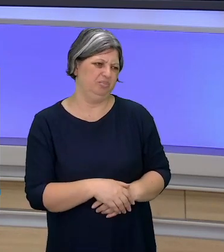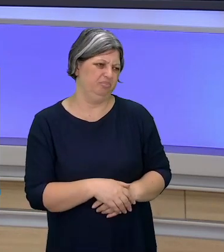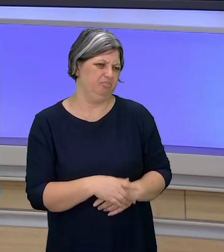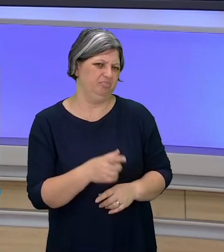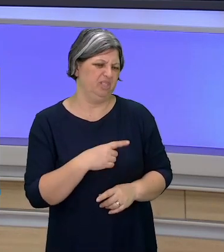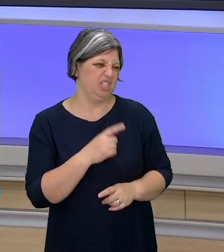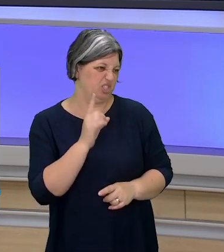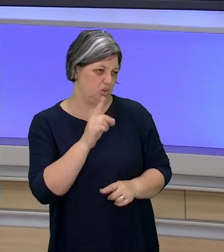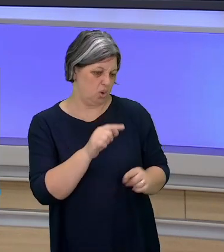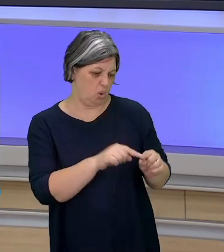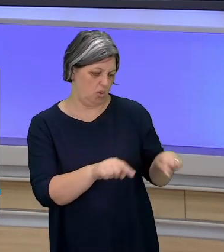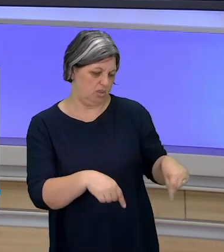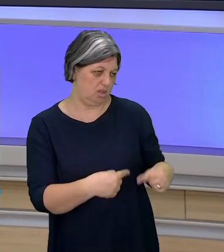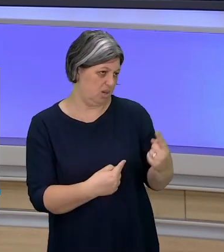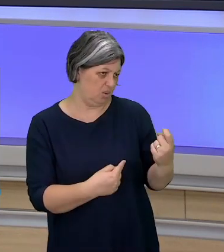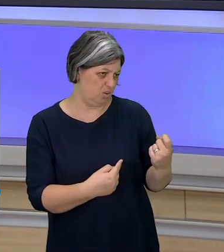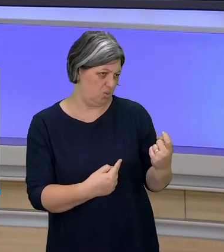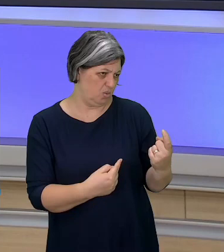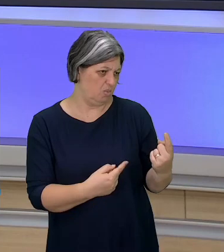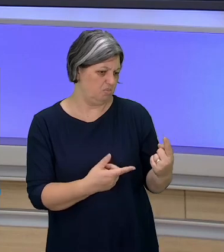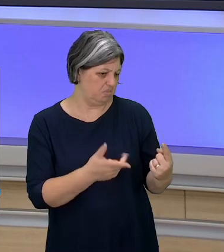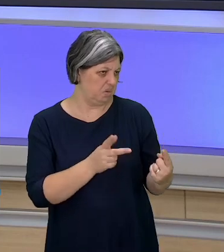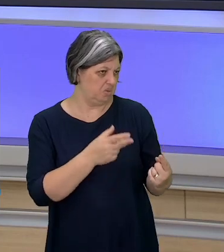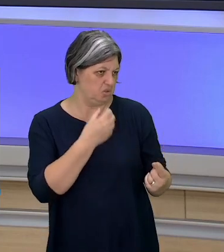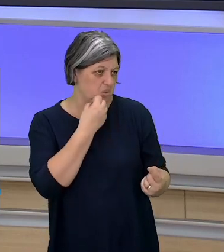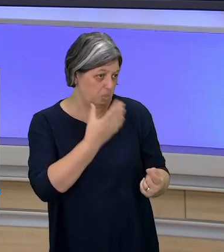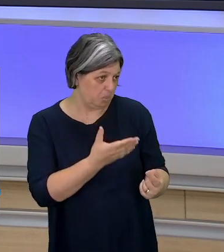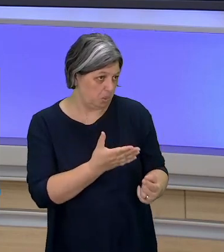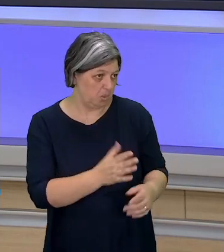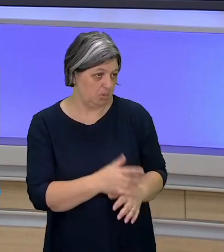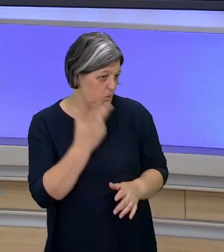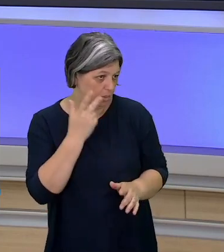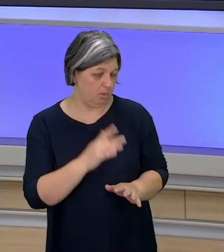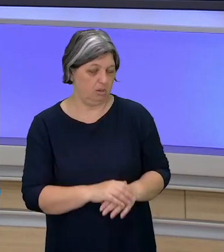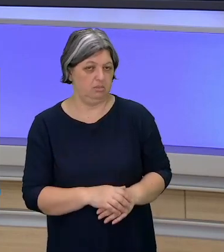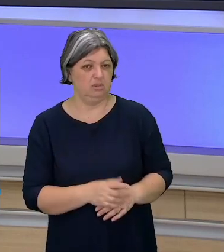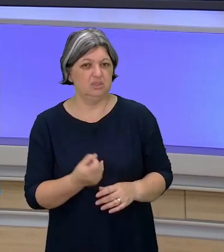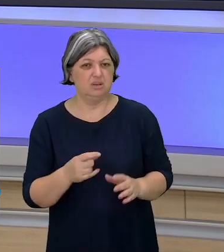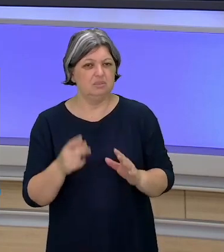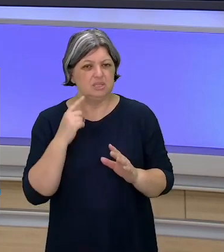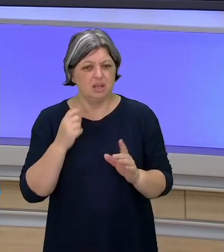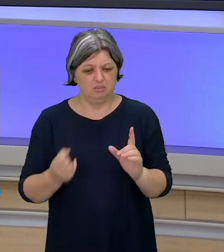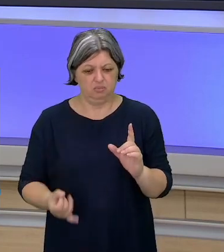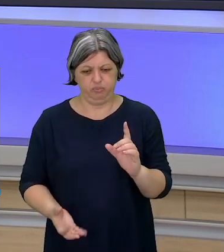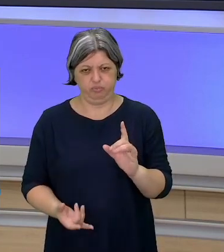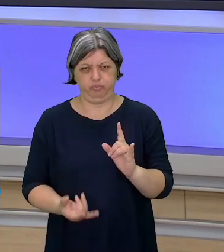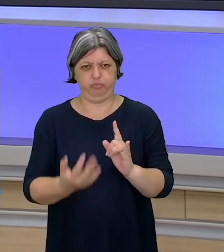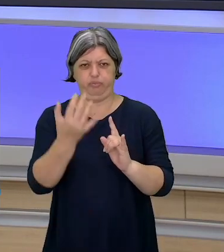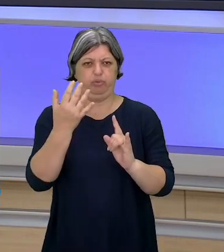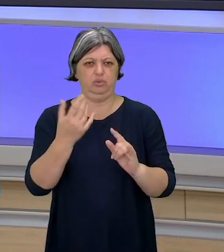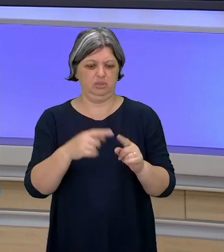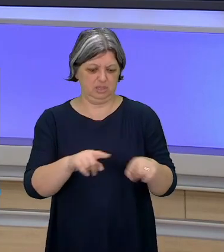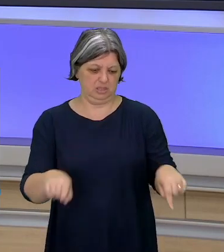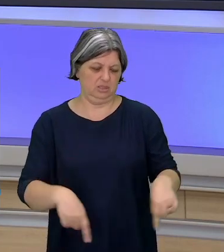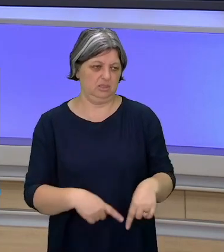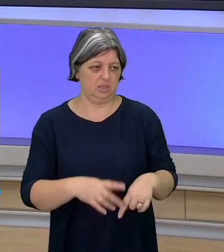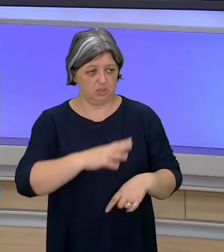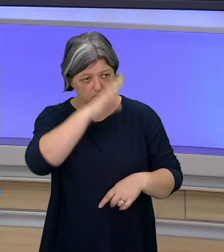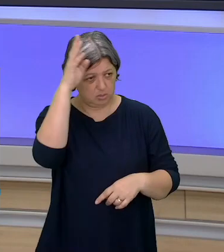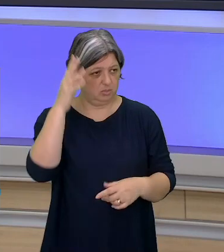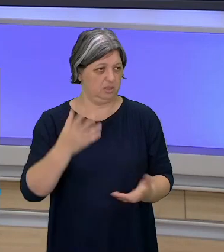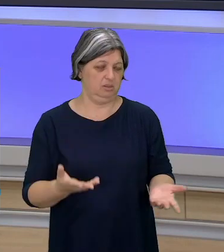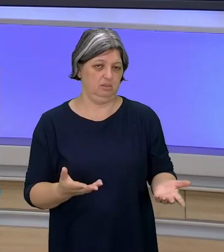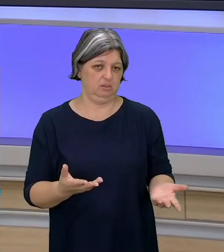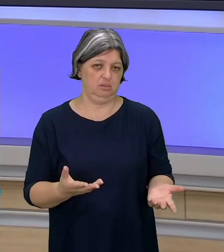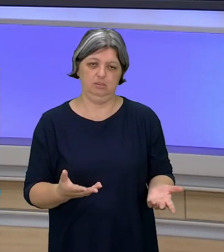uma sala ali que ficou intacta. Você acha que se tivesse tudo isso de fogo, a sala do bombeiro ia ficar intacta? Não ia, gente,